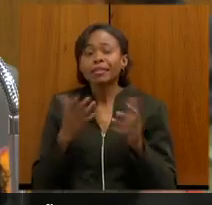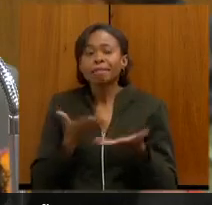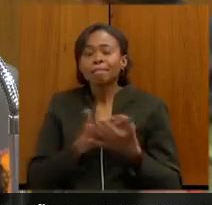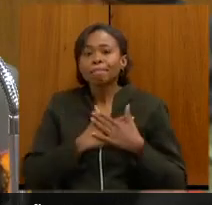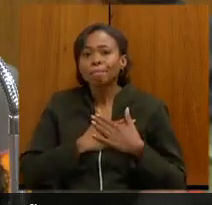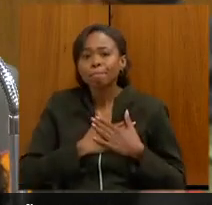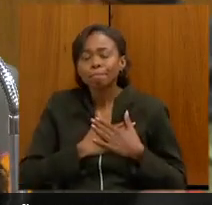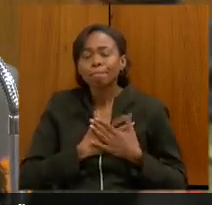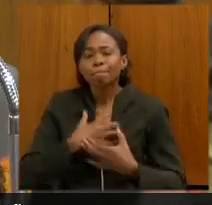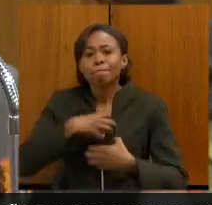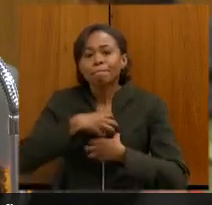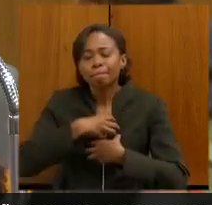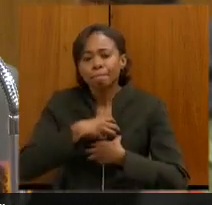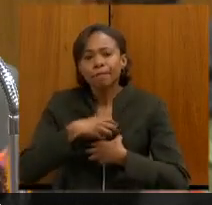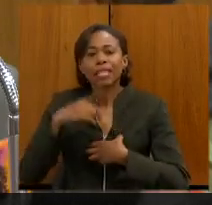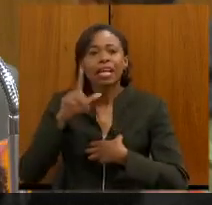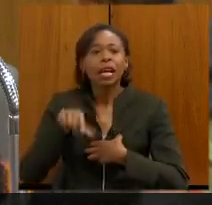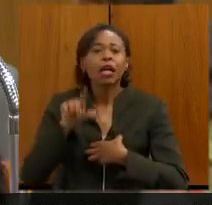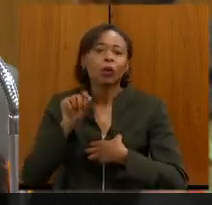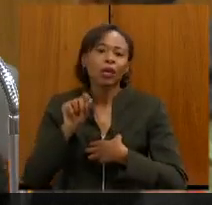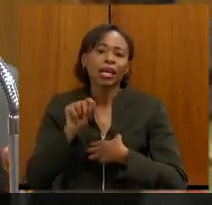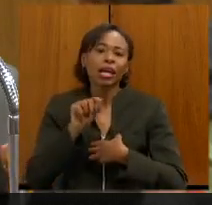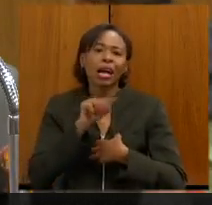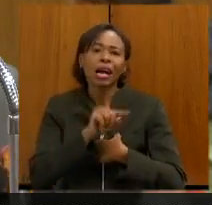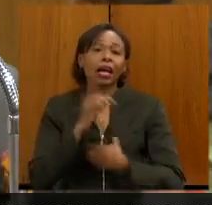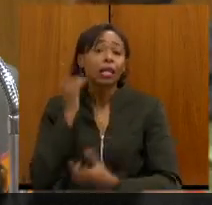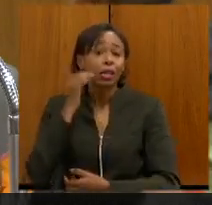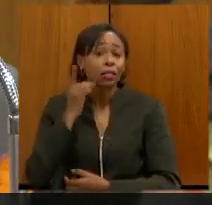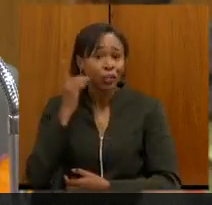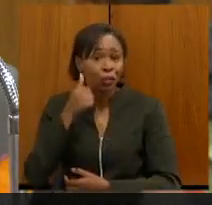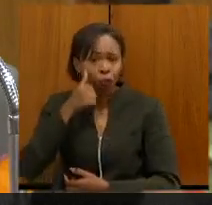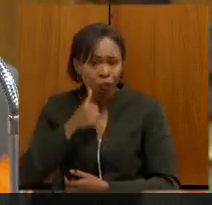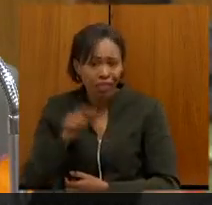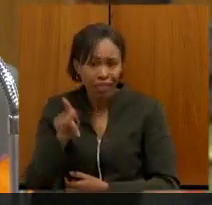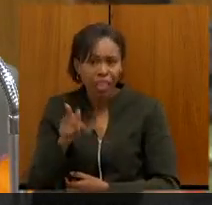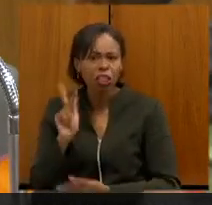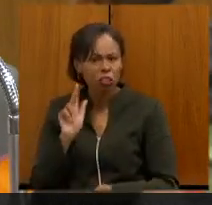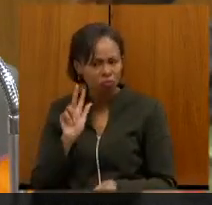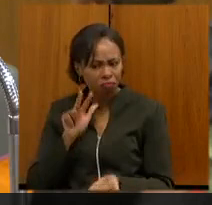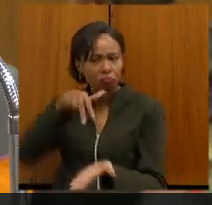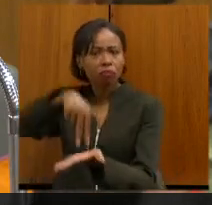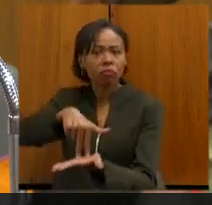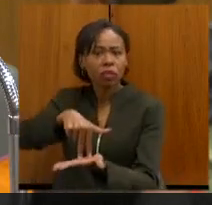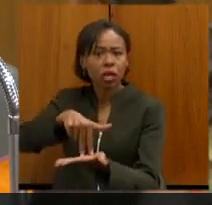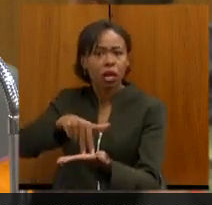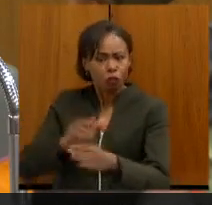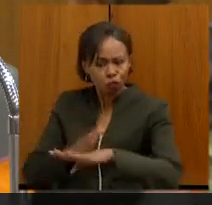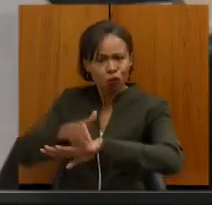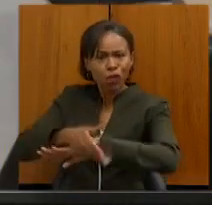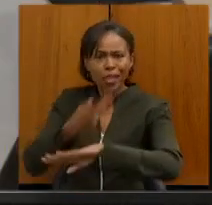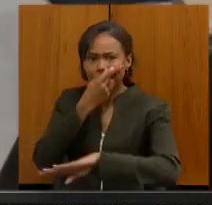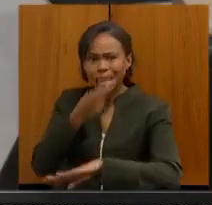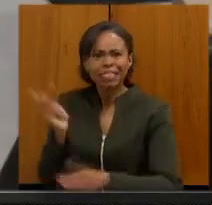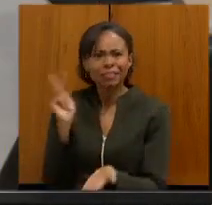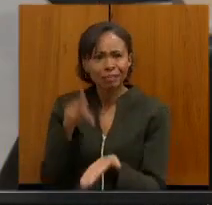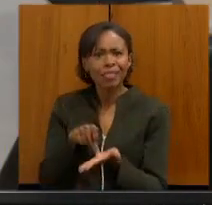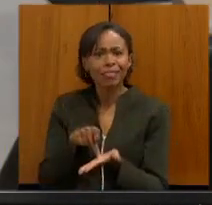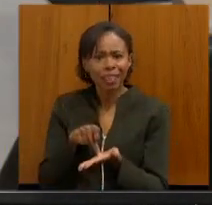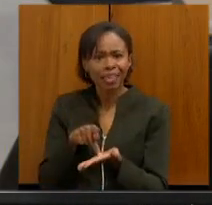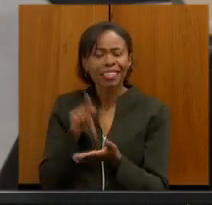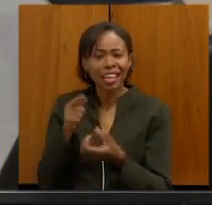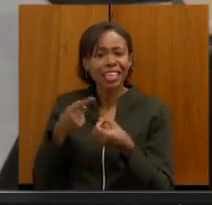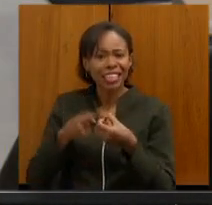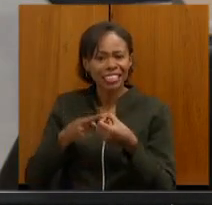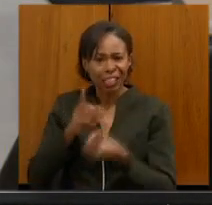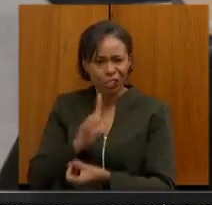nosso coração que foi literalmente à senhora deputada colocar os pés de verdade dentro da ocupação da Cidade de Deus e eu lembro como